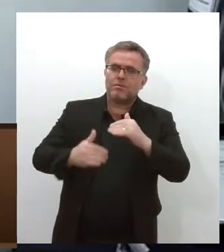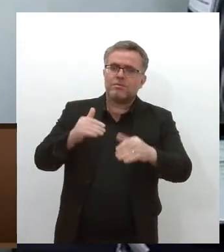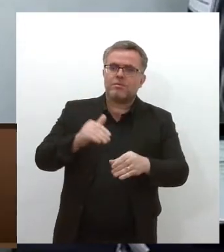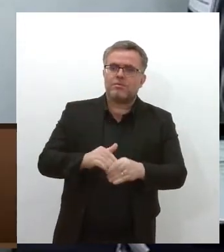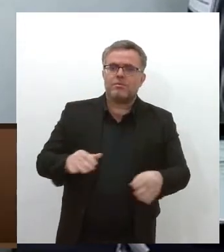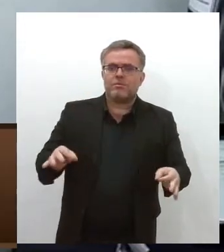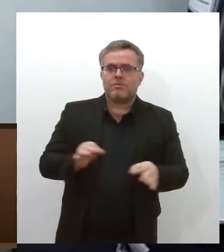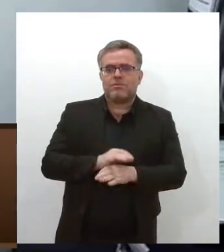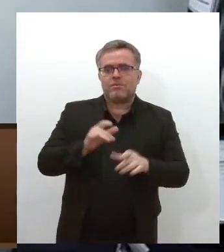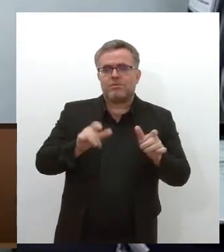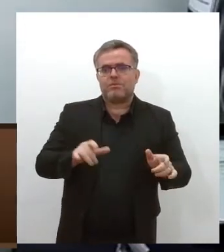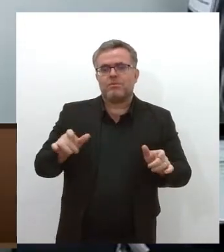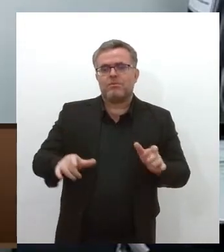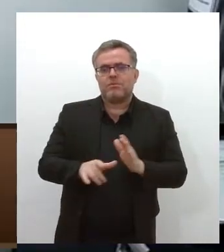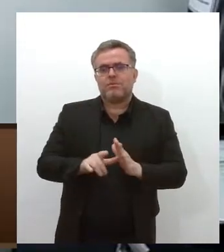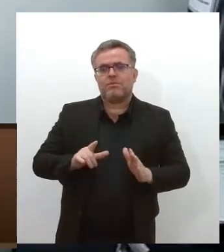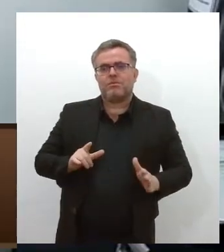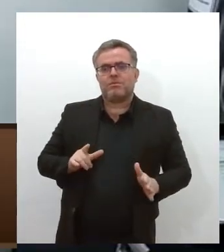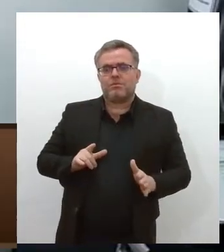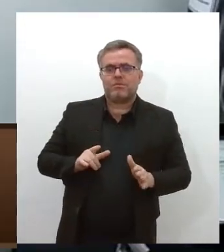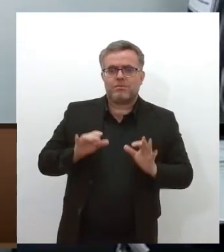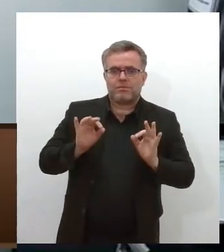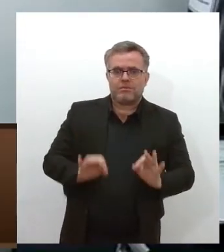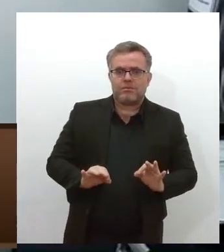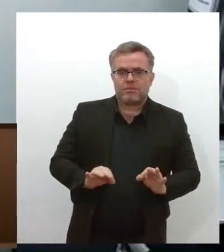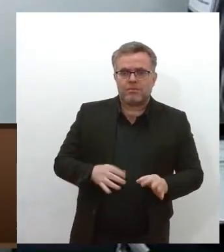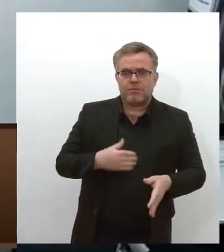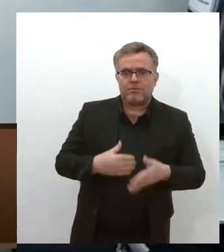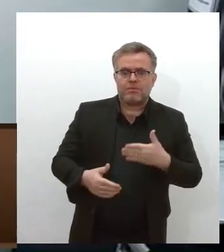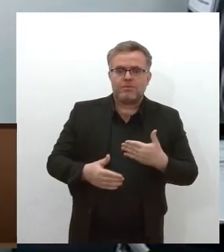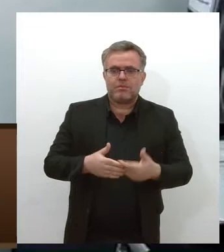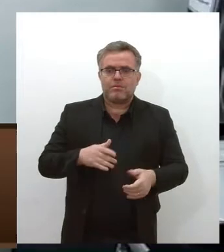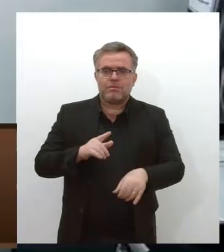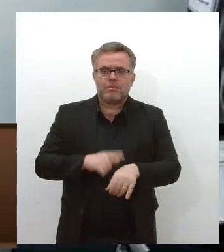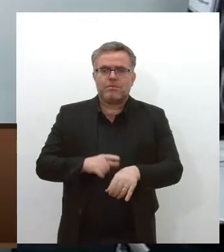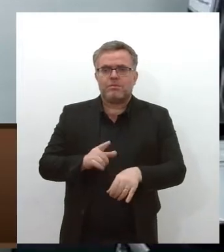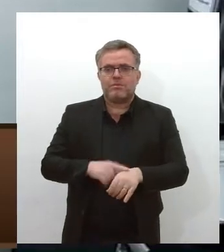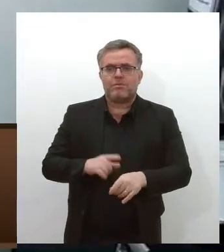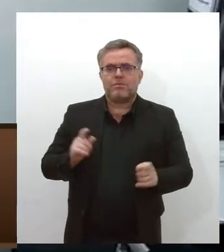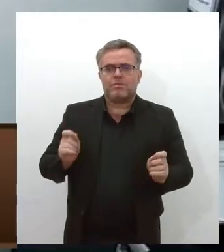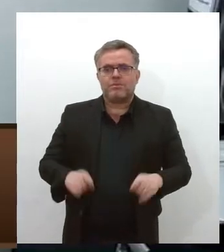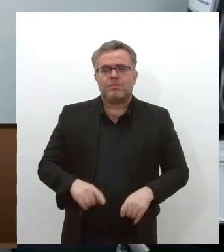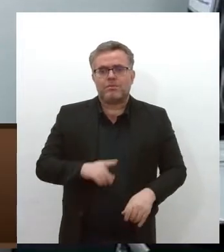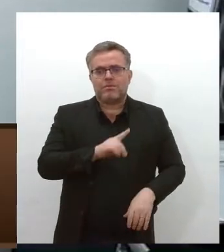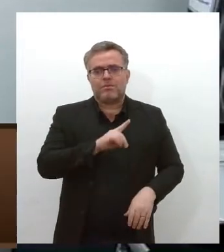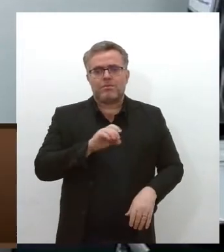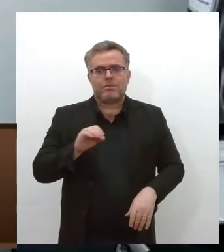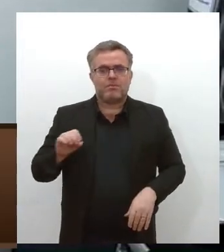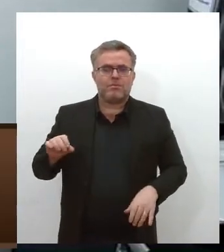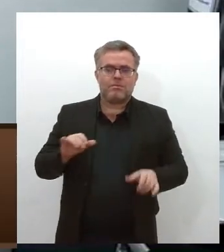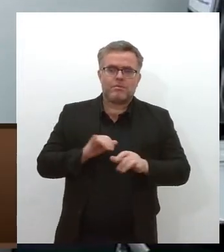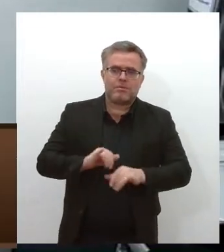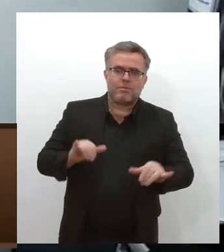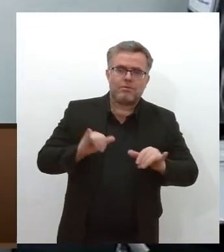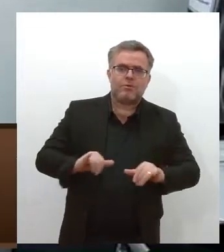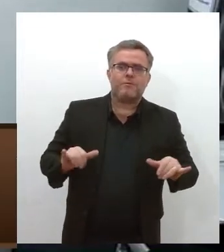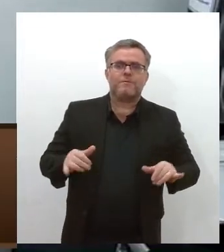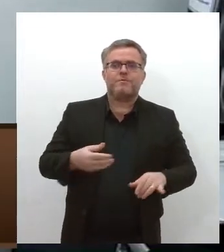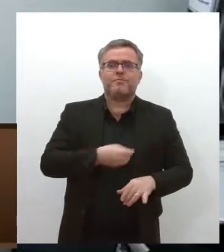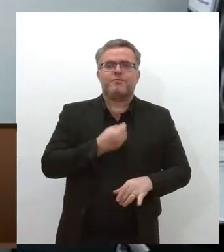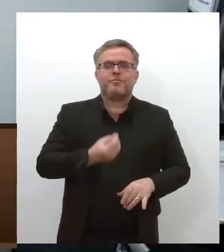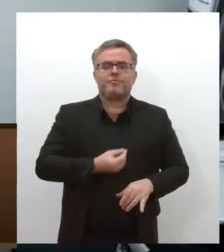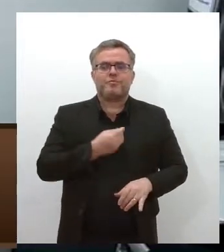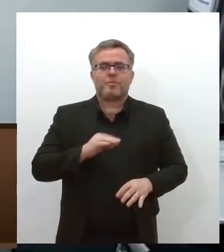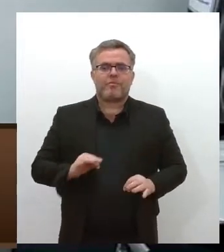eleitoral. O que acontece em qualquer lugar do mundo, ninguém vive 100% do seu dia, da sua vida, de todos os dias da sua